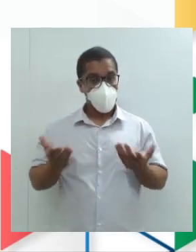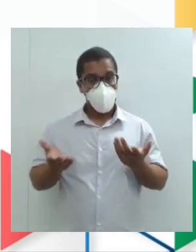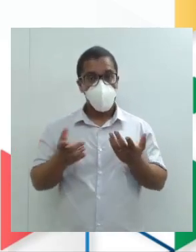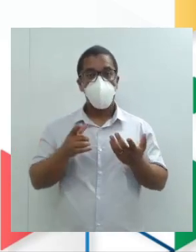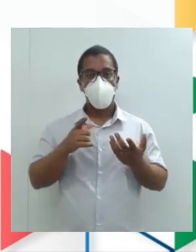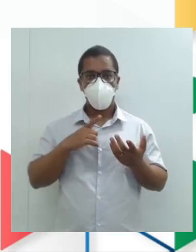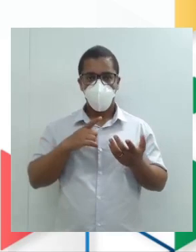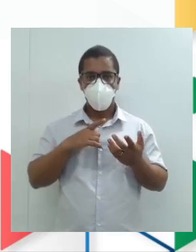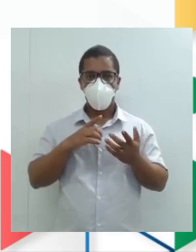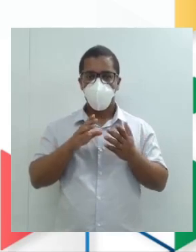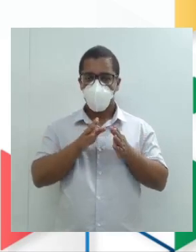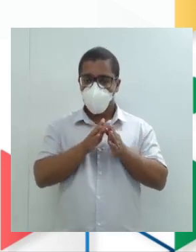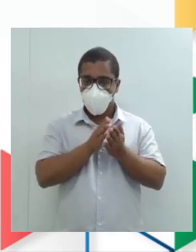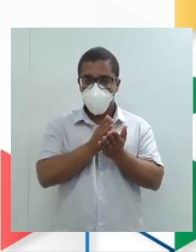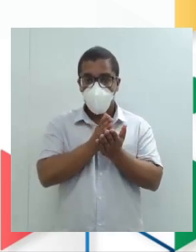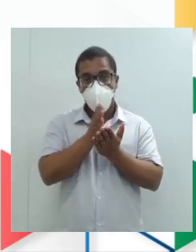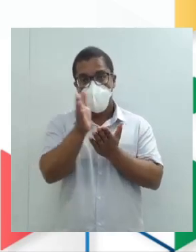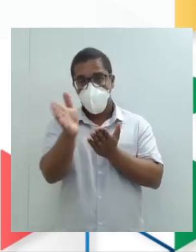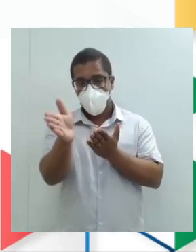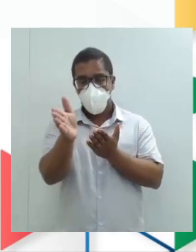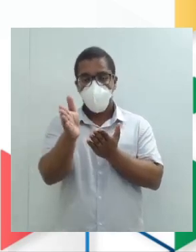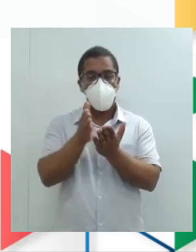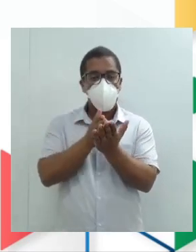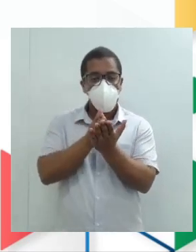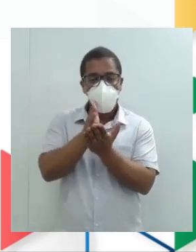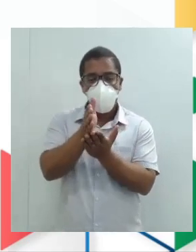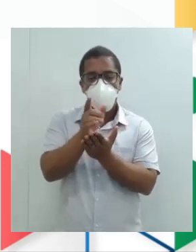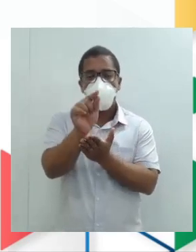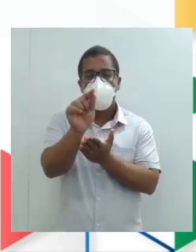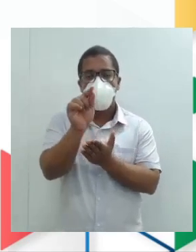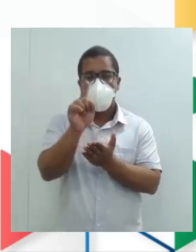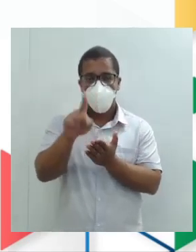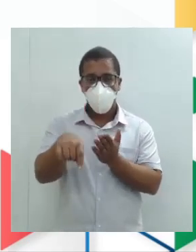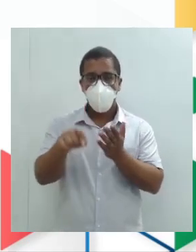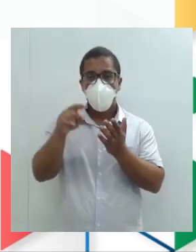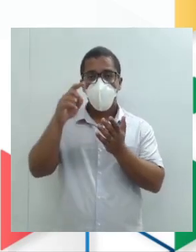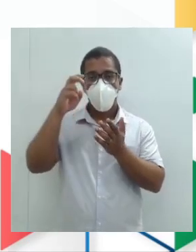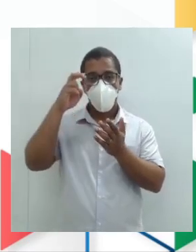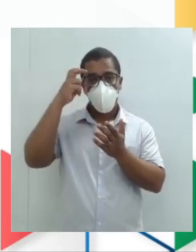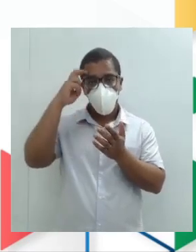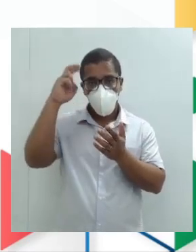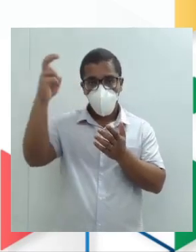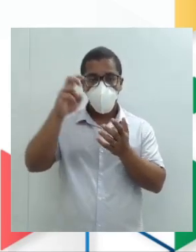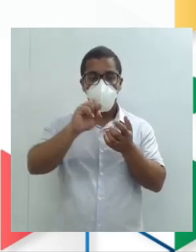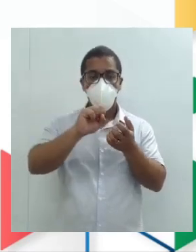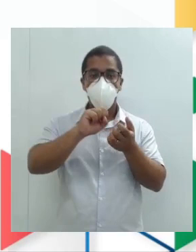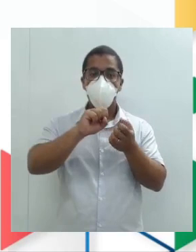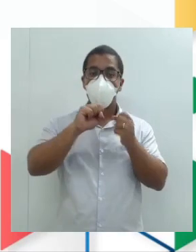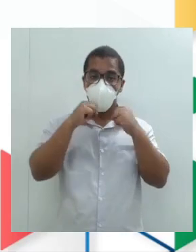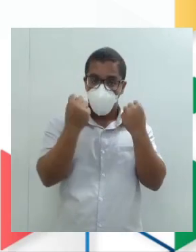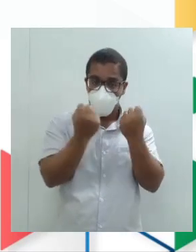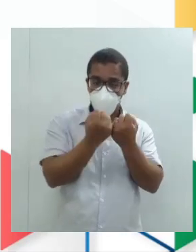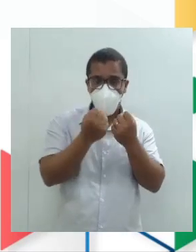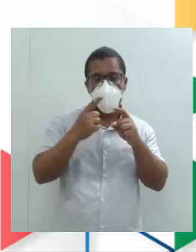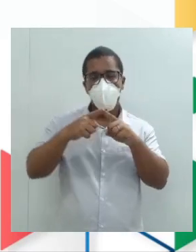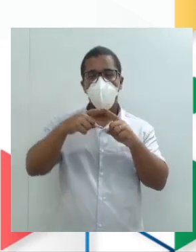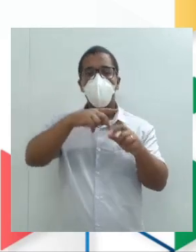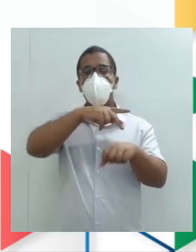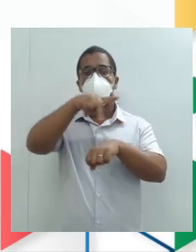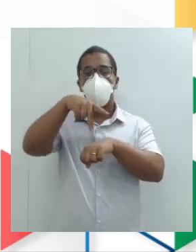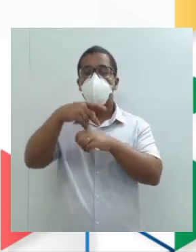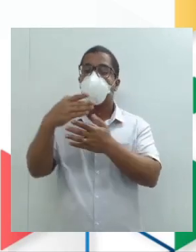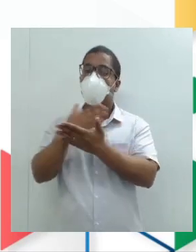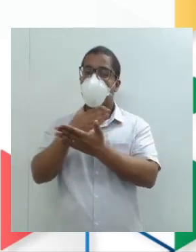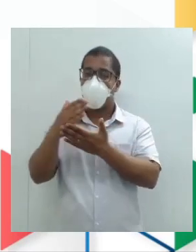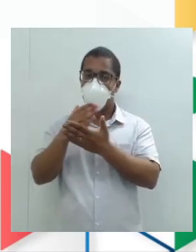uma vertente sociocultural porque tem características diferentes em alguns países. Então, por exemplo, vocês conhecem o